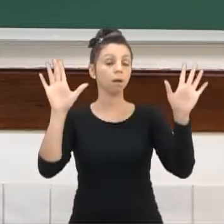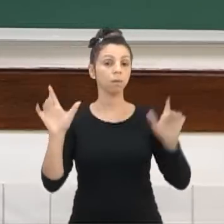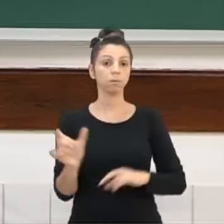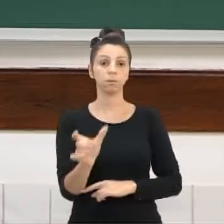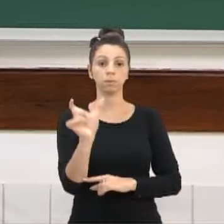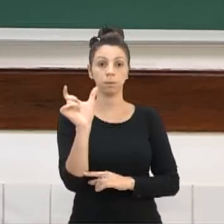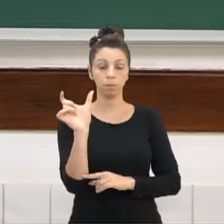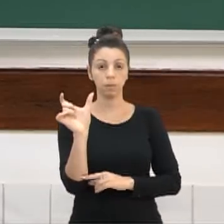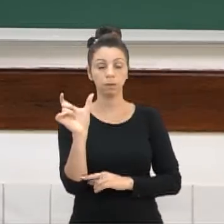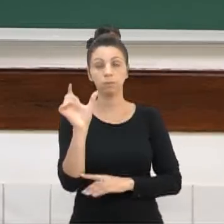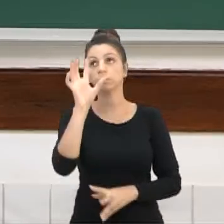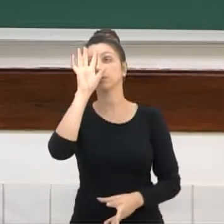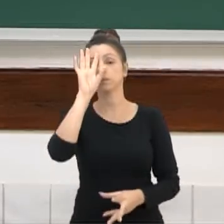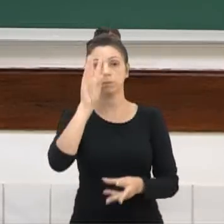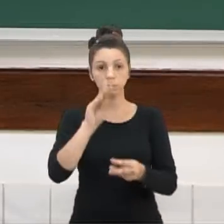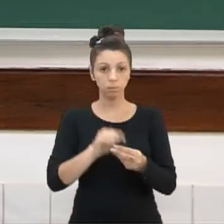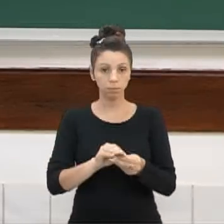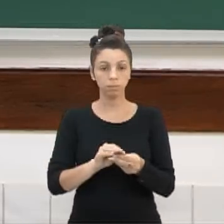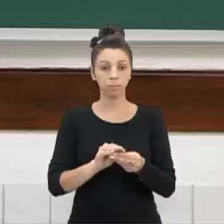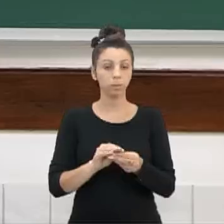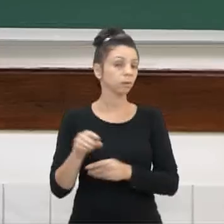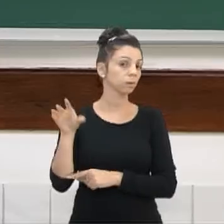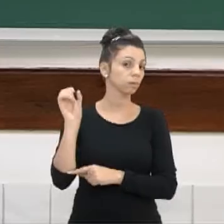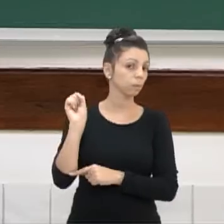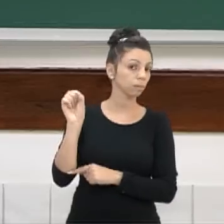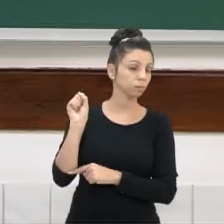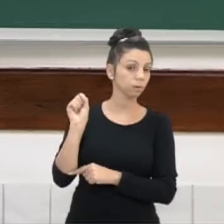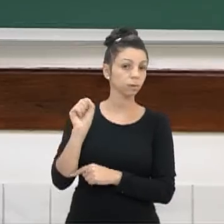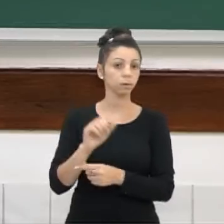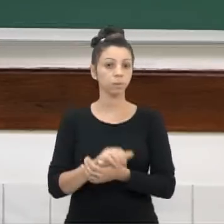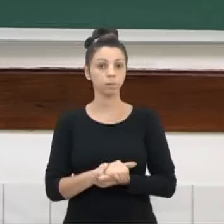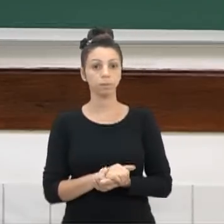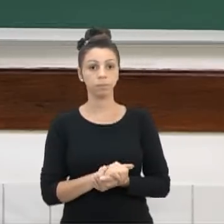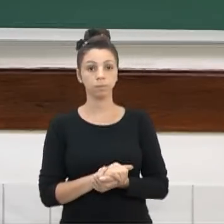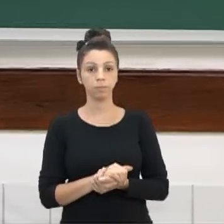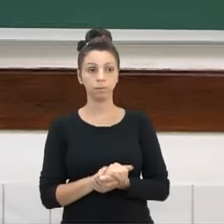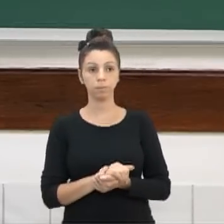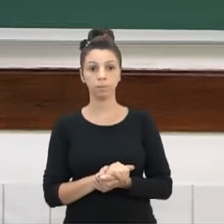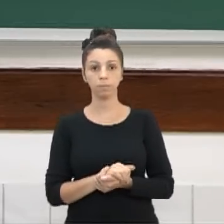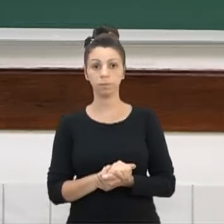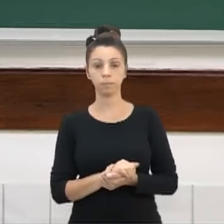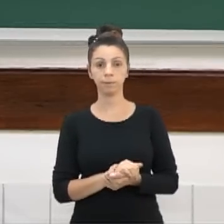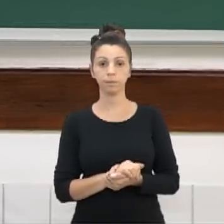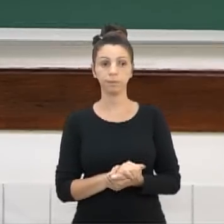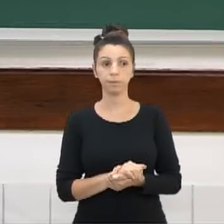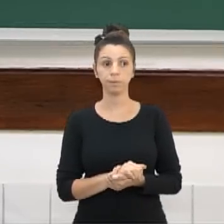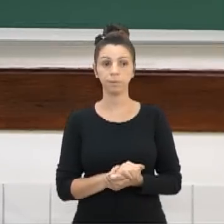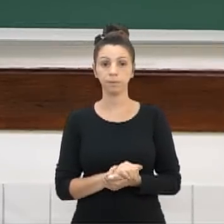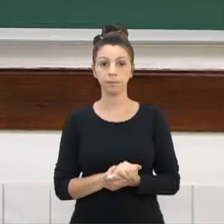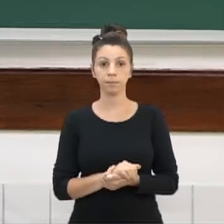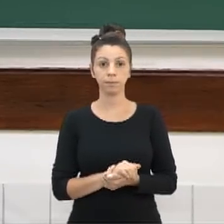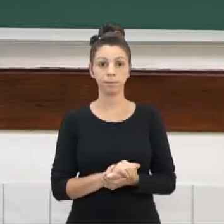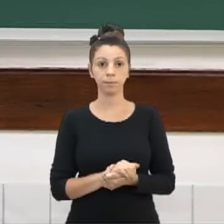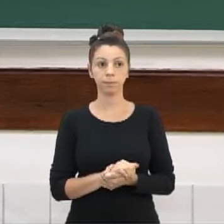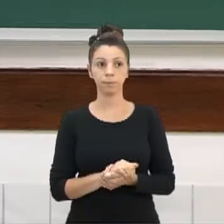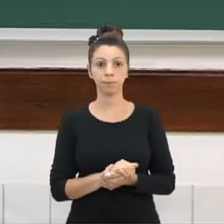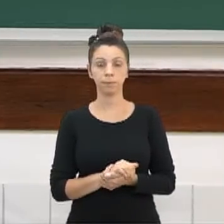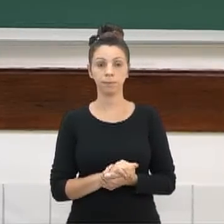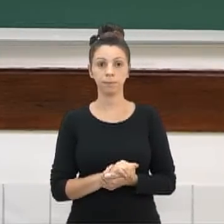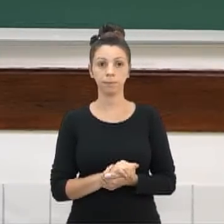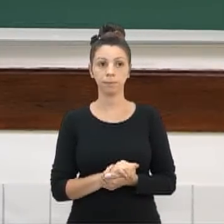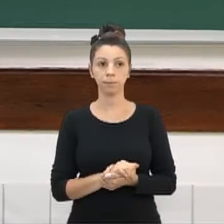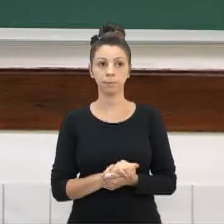elas devem ser compreensíveis para o ouvinte, né, que está aí ouvindo esse podcast, certo? Vamos para